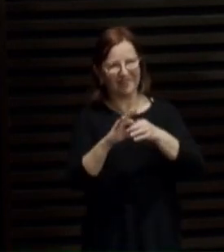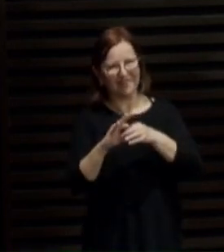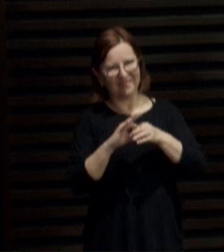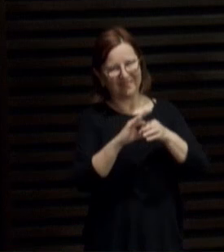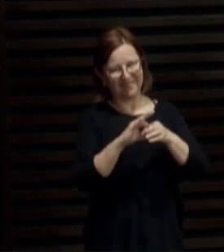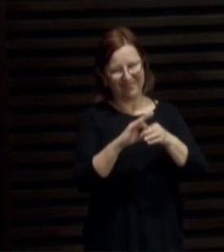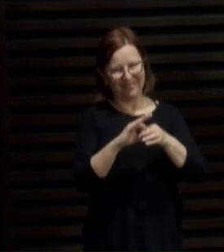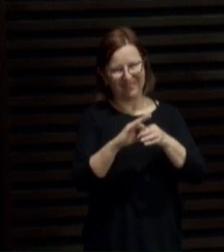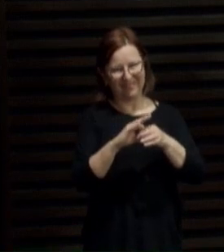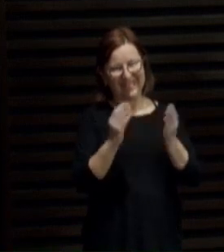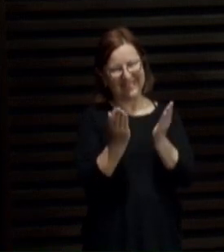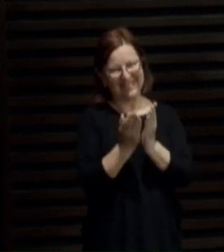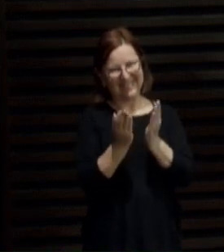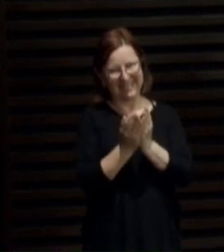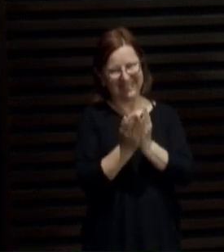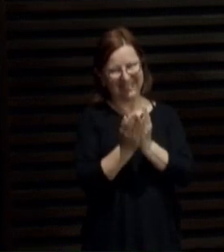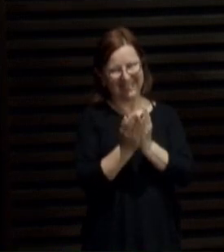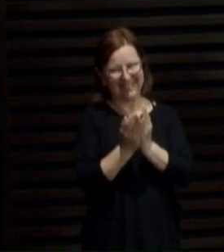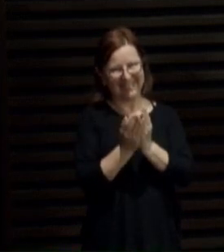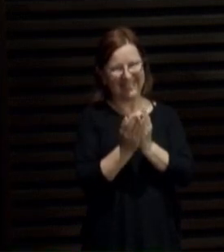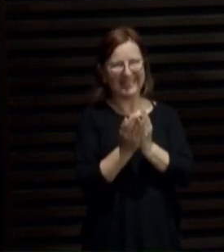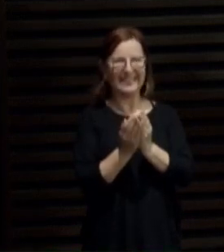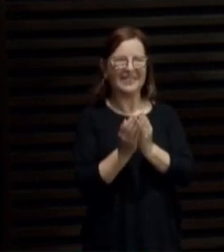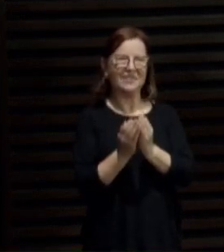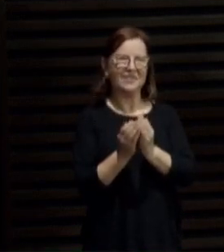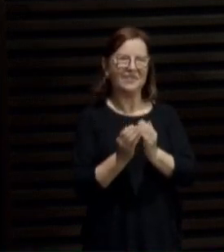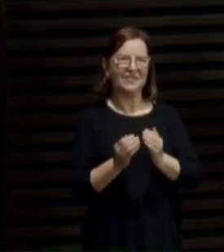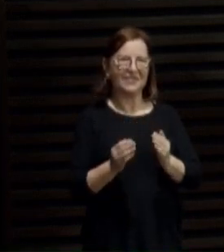do crente na congregação. São 3